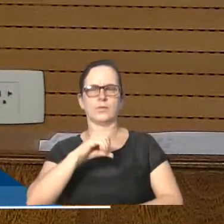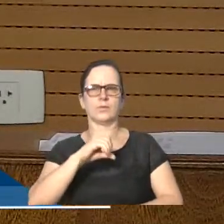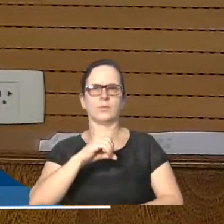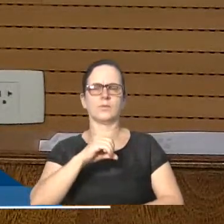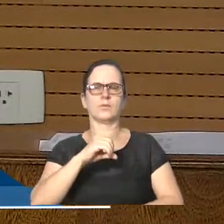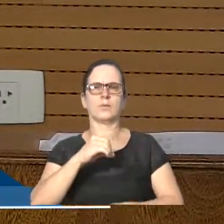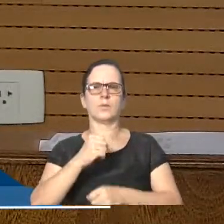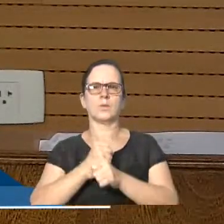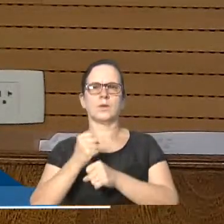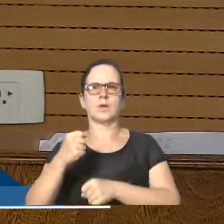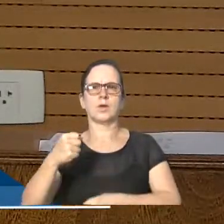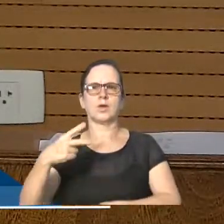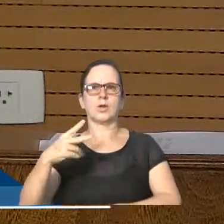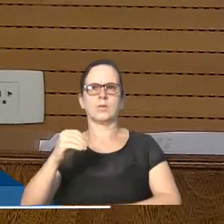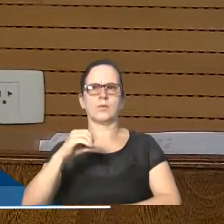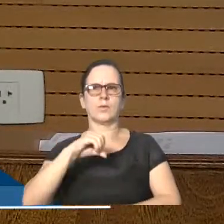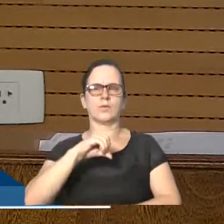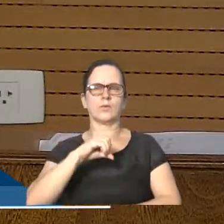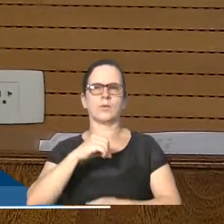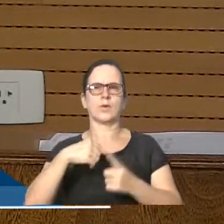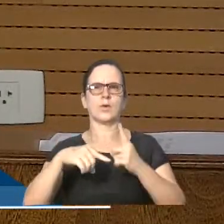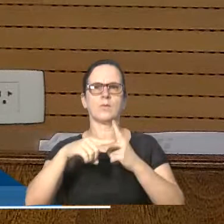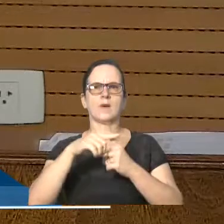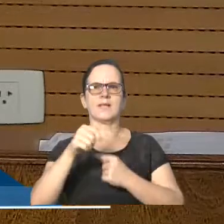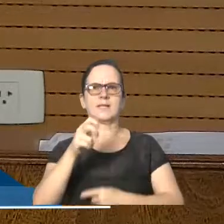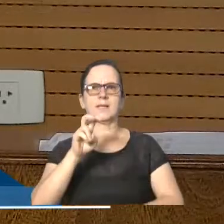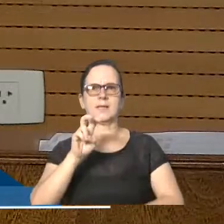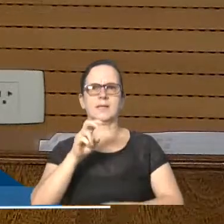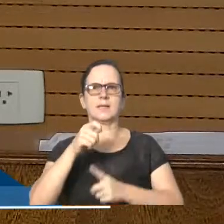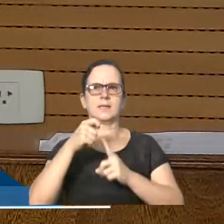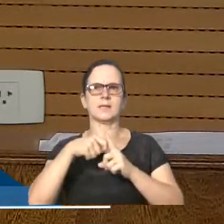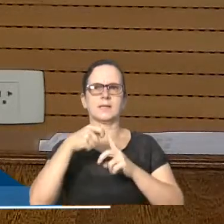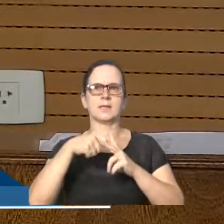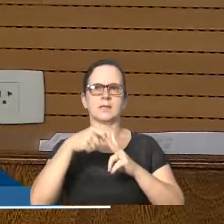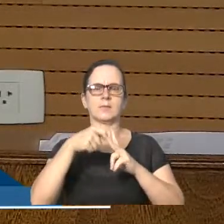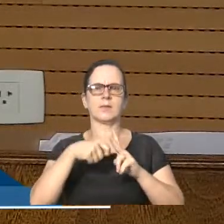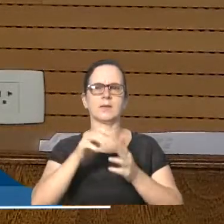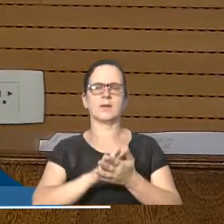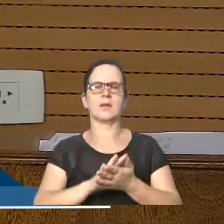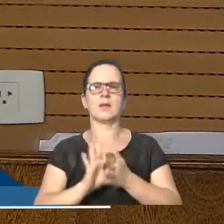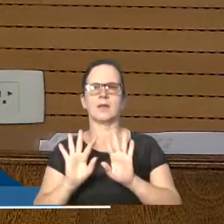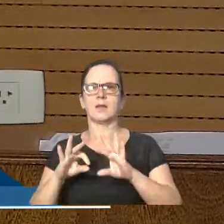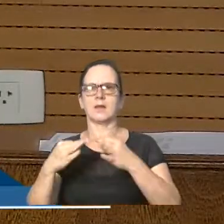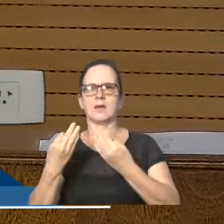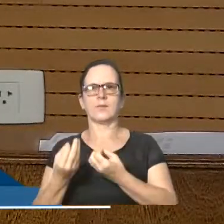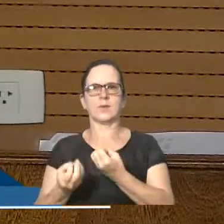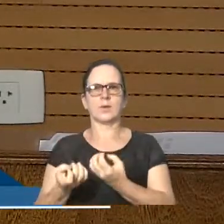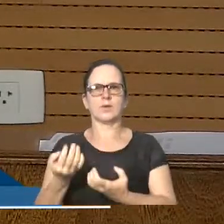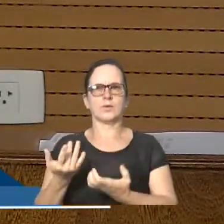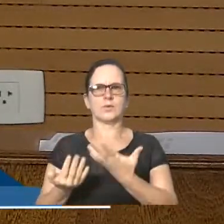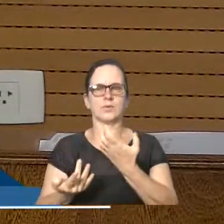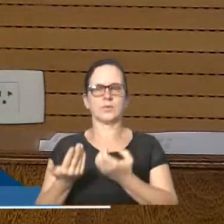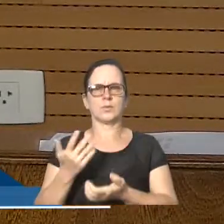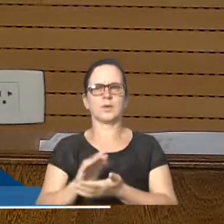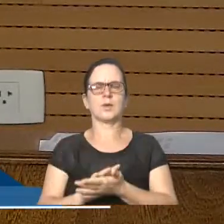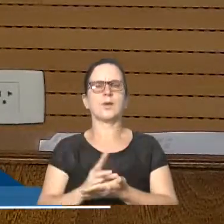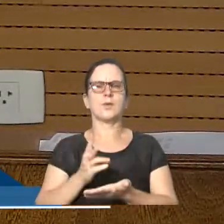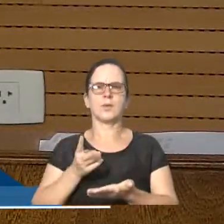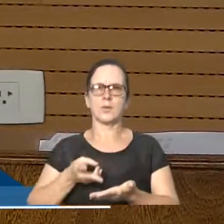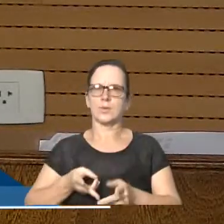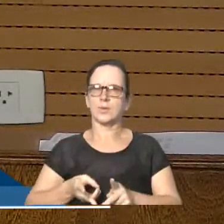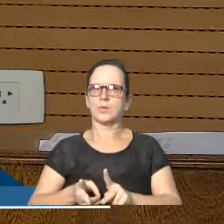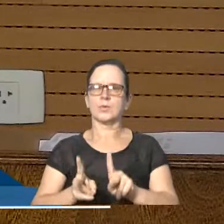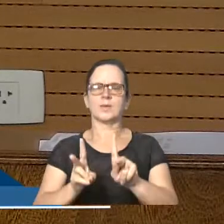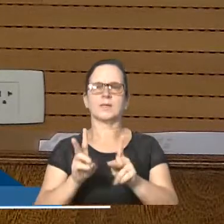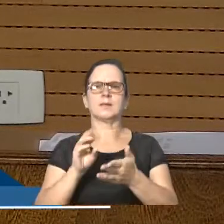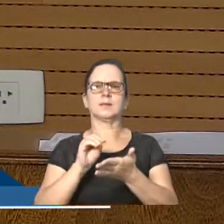3.301/2009, por mais 15 meses, ante a manutenção da situação das famílias atingidas pelo incêndio à época, que permanece